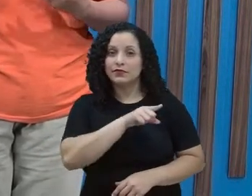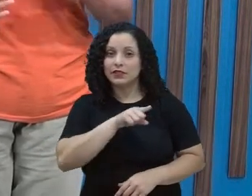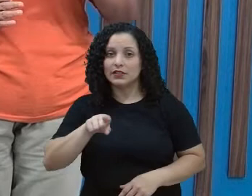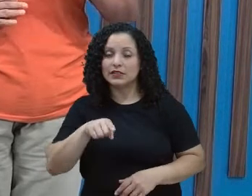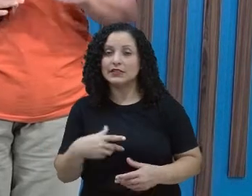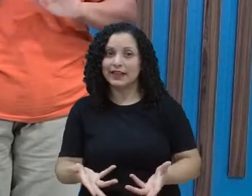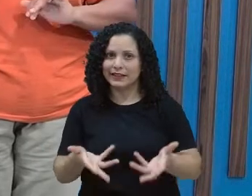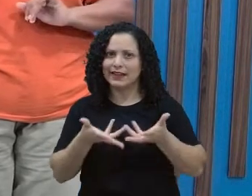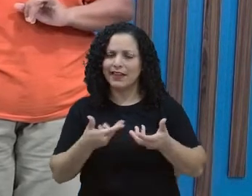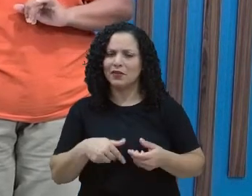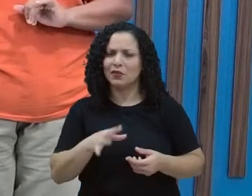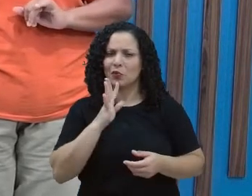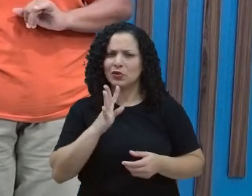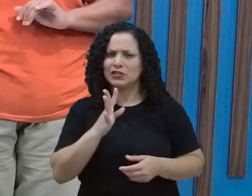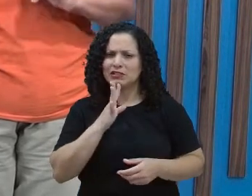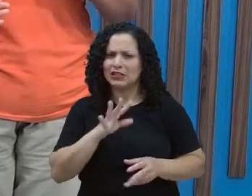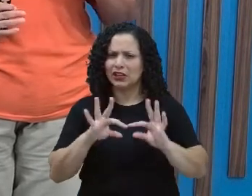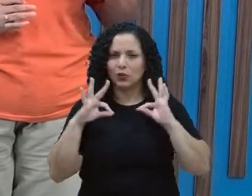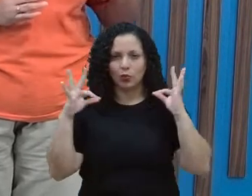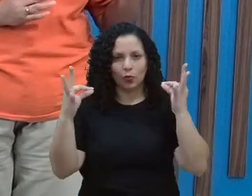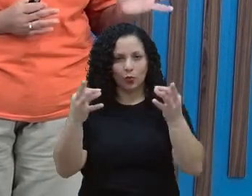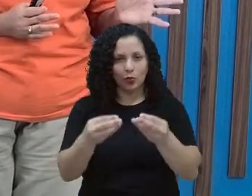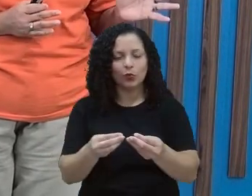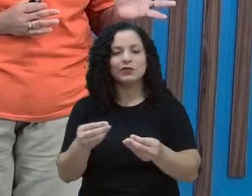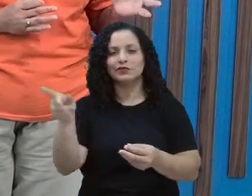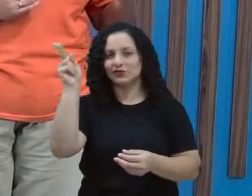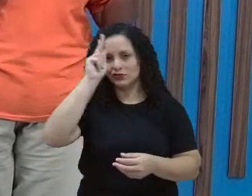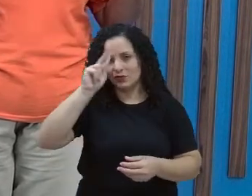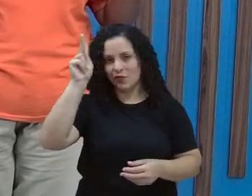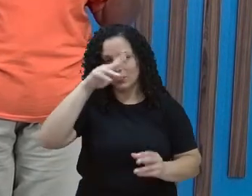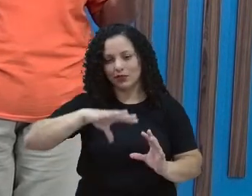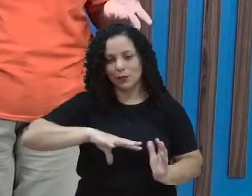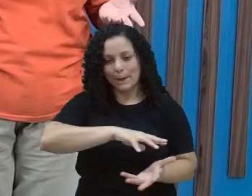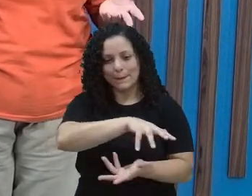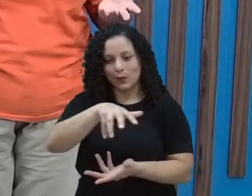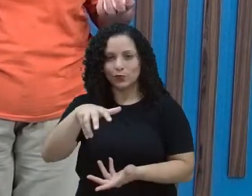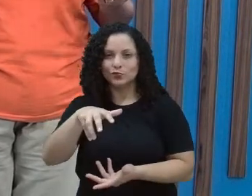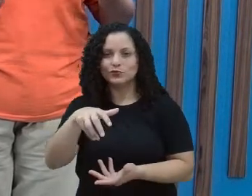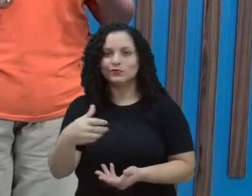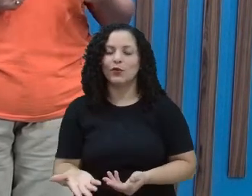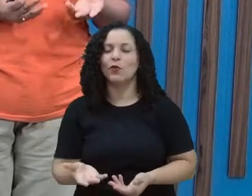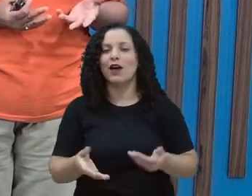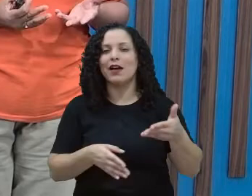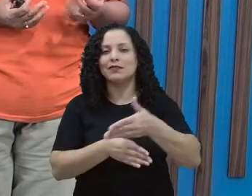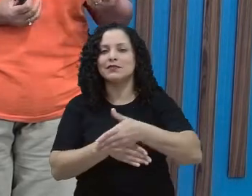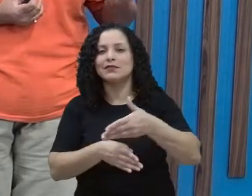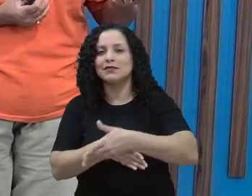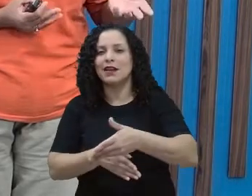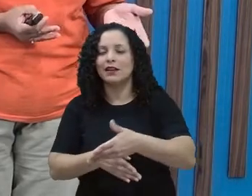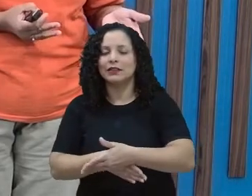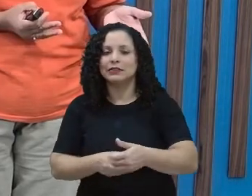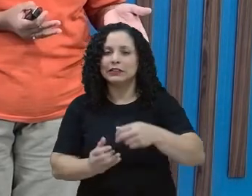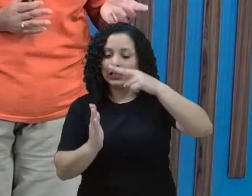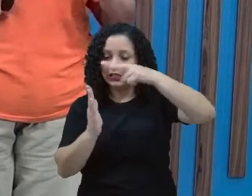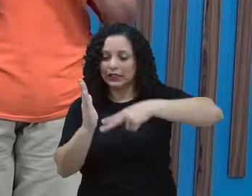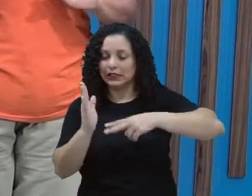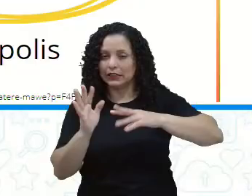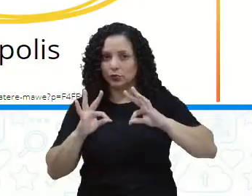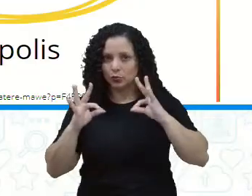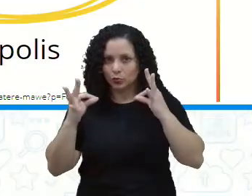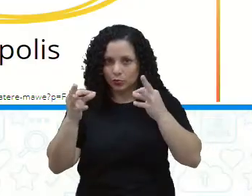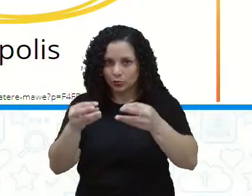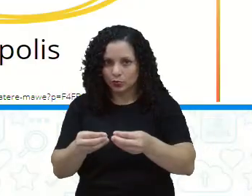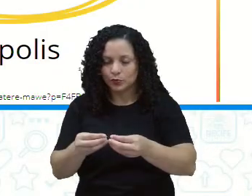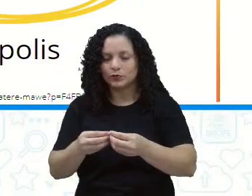quer conhecer a história completa da criação do mundo, acesse a árvore e leia a história completa. Eu já